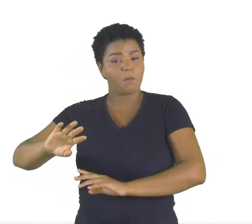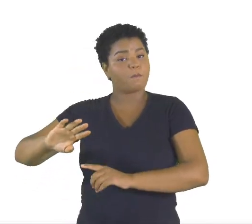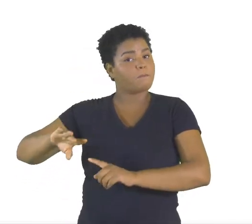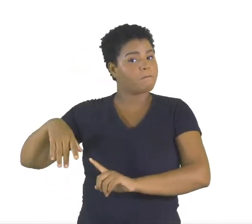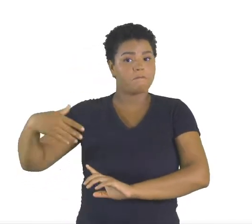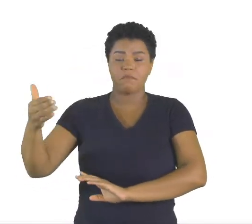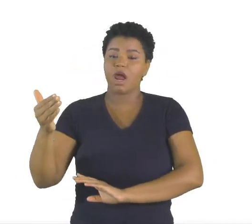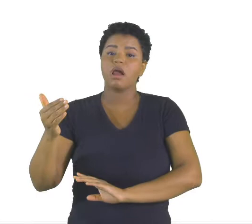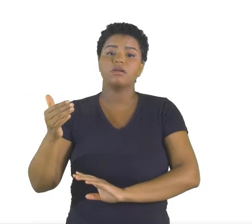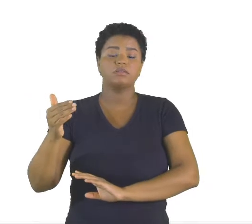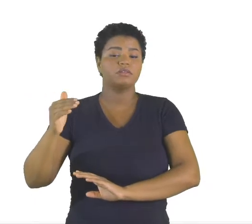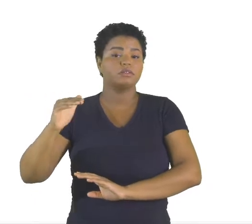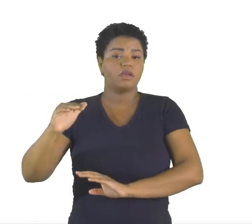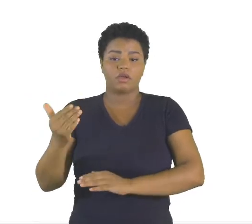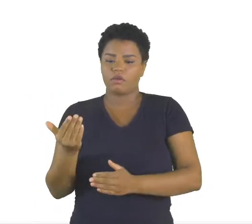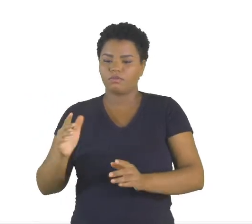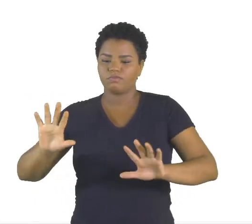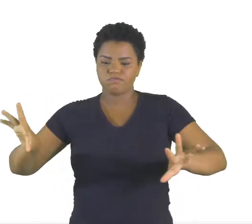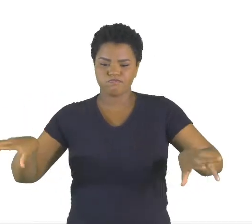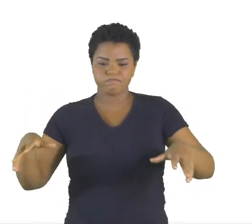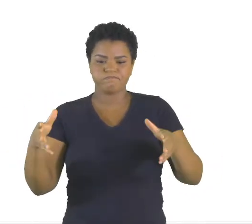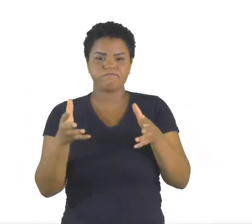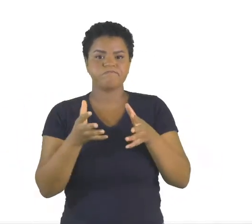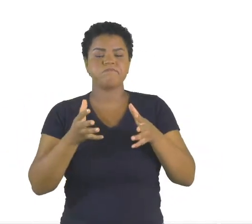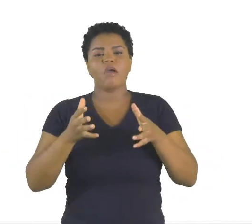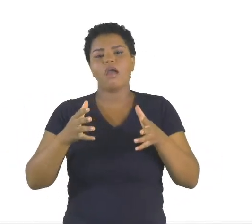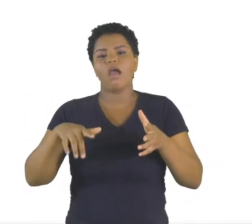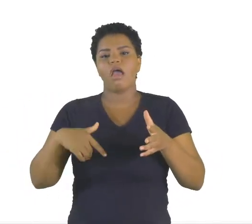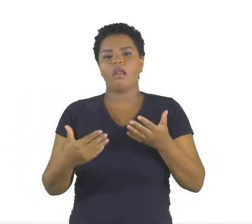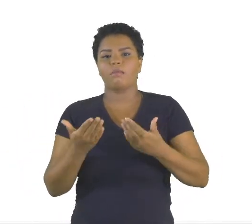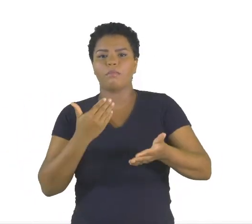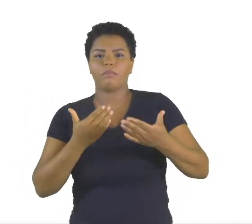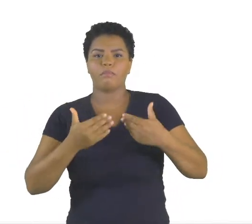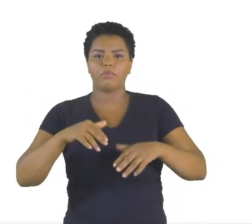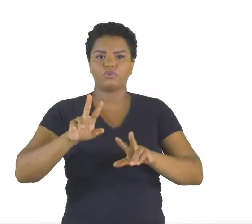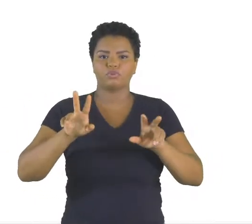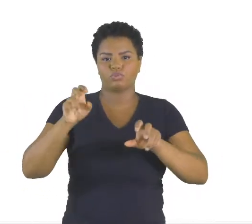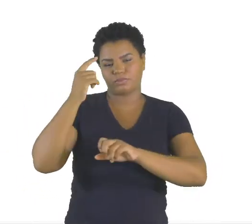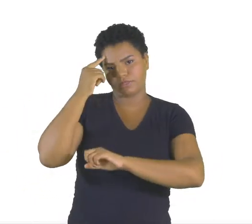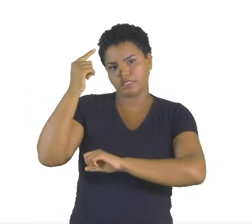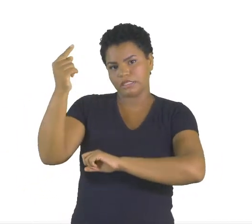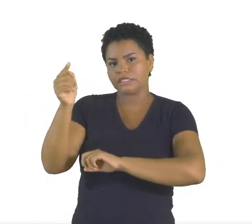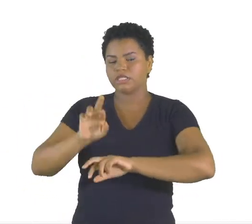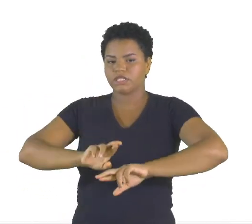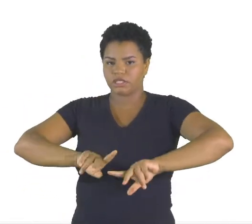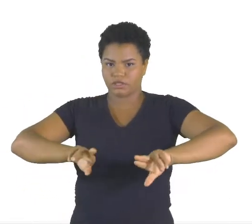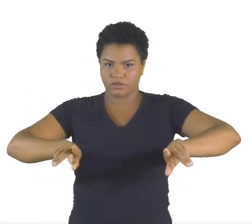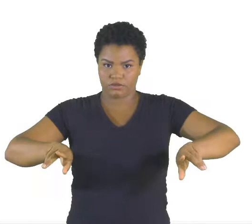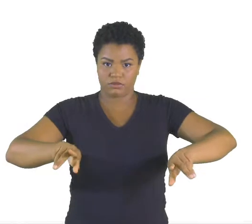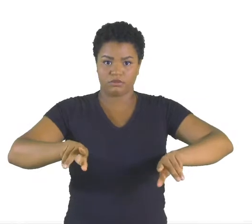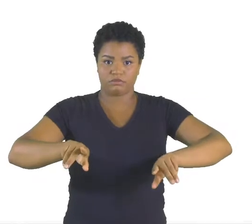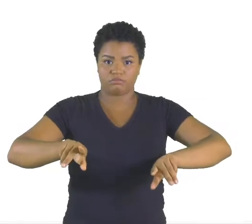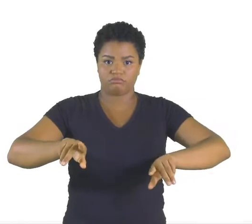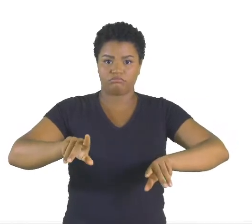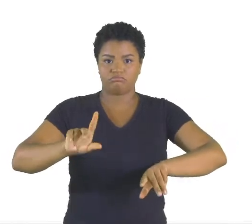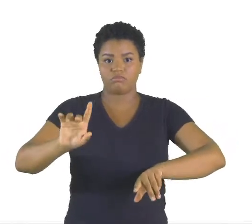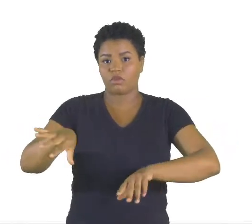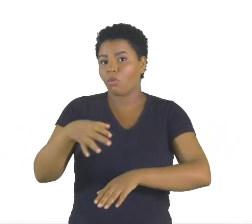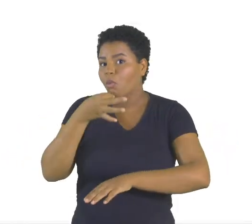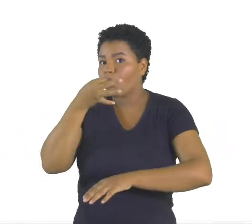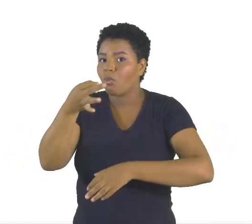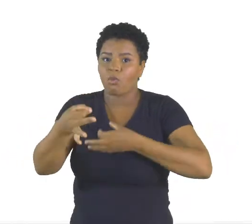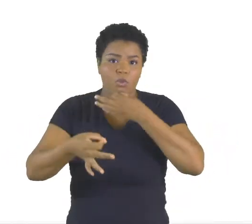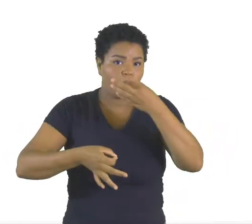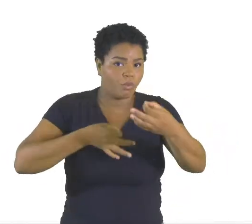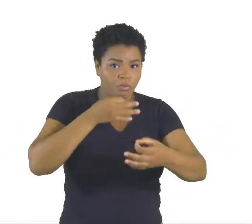para conversar sobre suas ideias, né, 2 ideias diferentes, levantando argumentos que